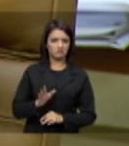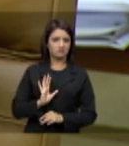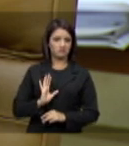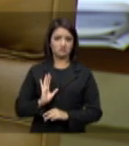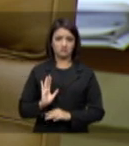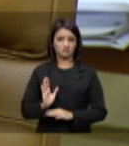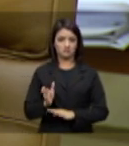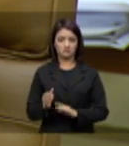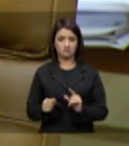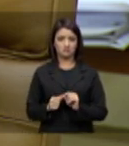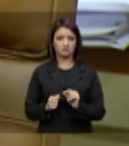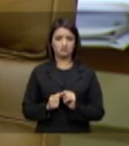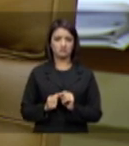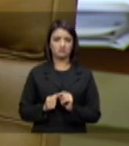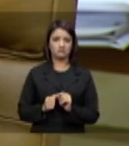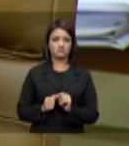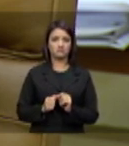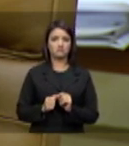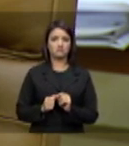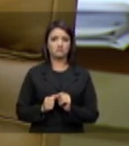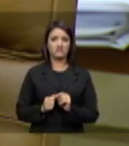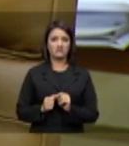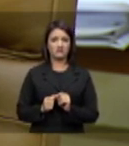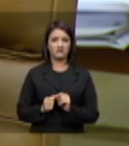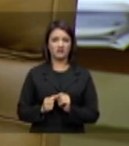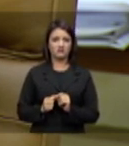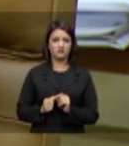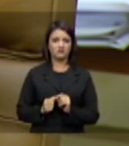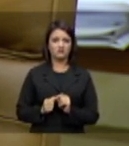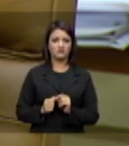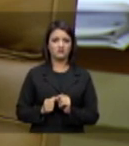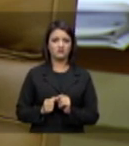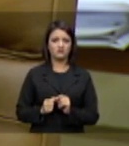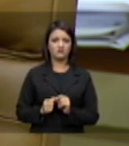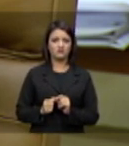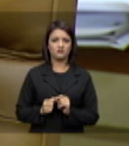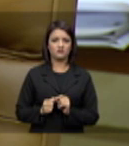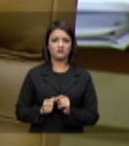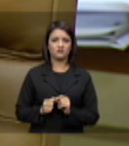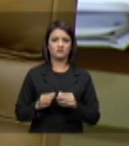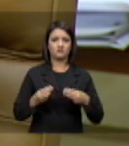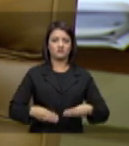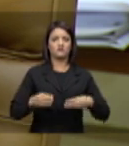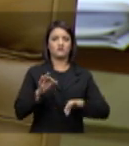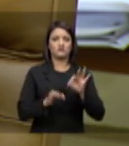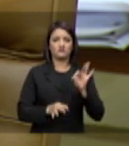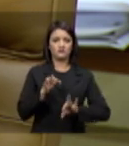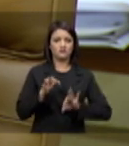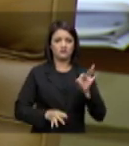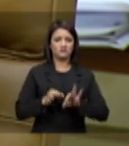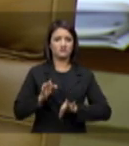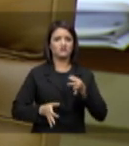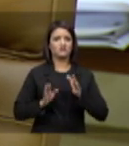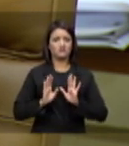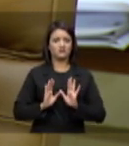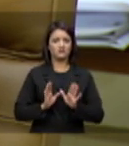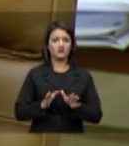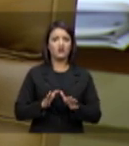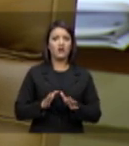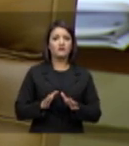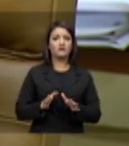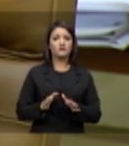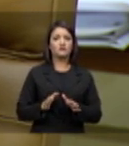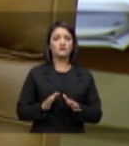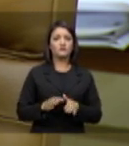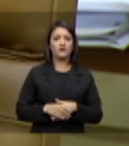espaço do judiciário e o ministério da saúde com o ministério da justiça e segurança pública já tratado importaria também do tema eles que tem